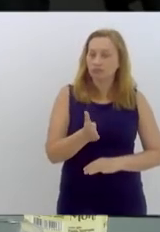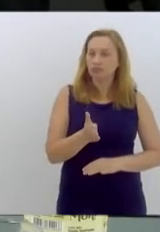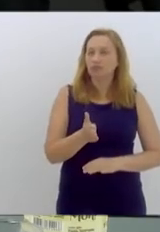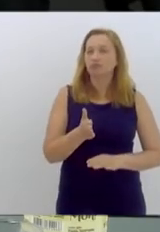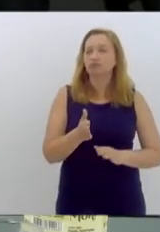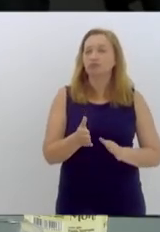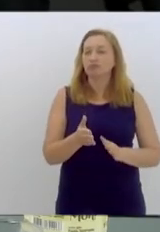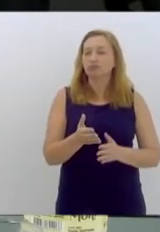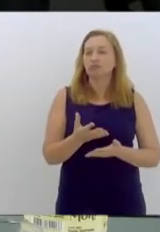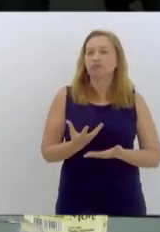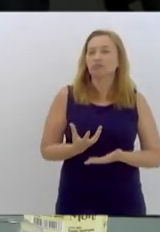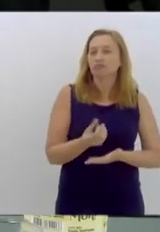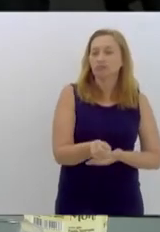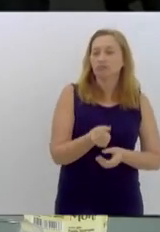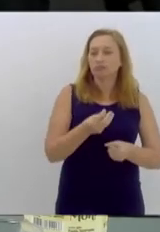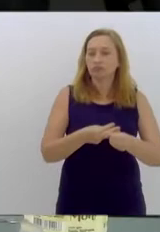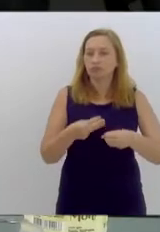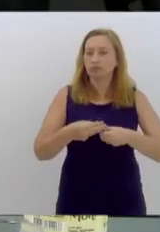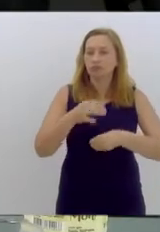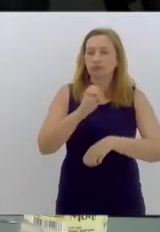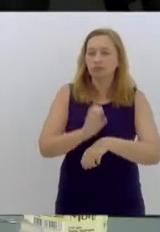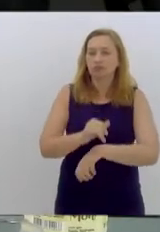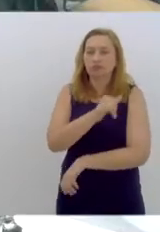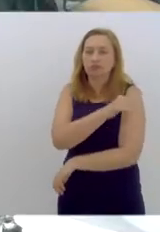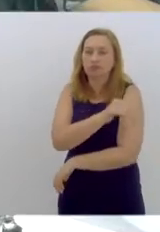sendo ressarcido ao município do Rio de Janeiro.